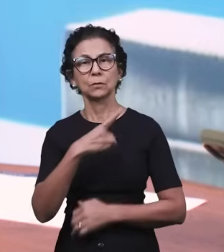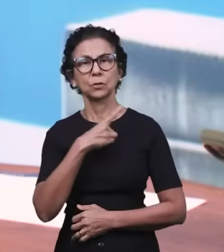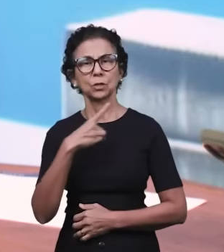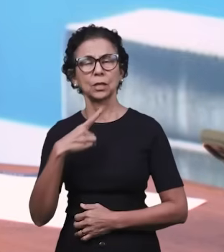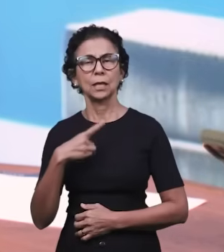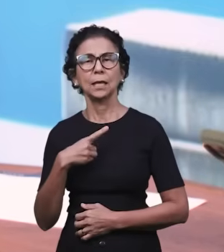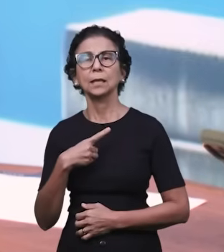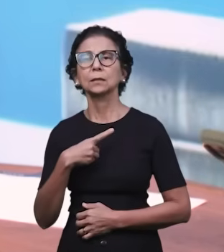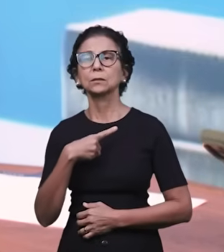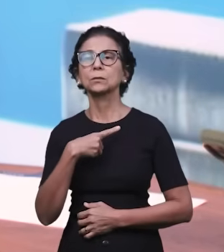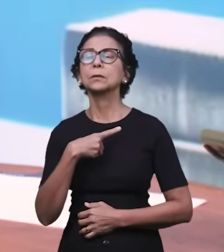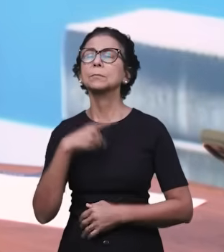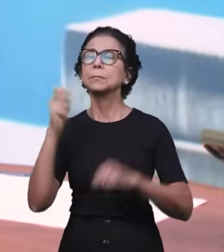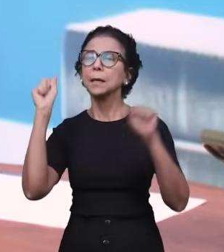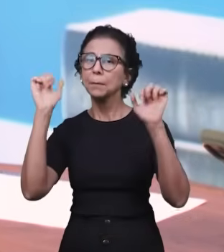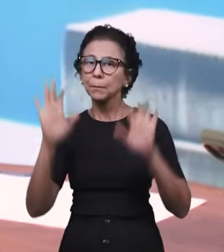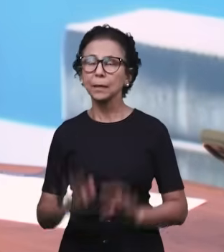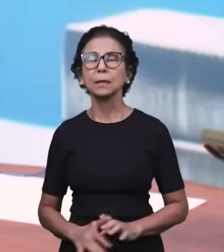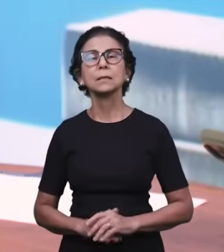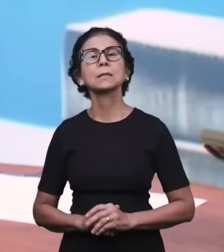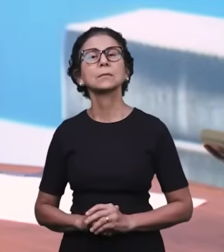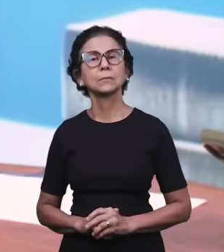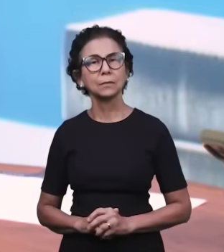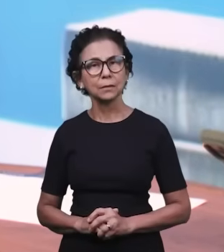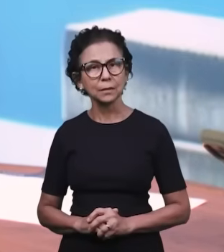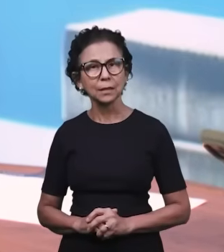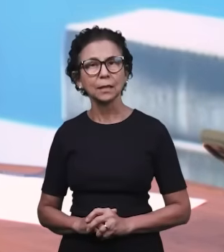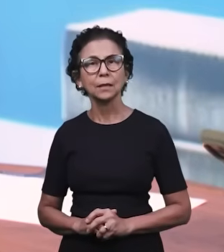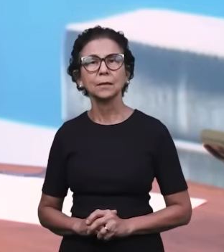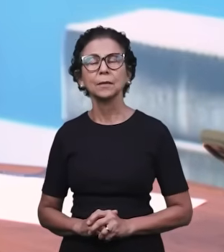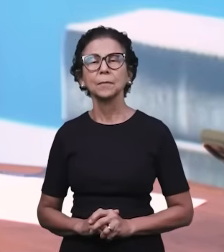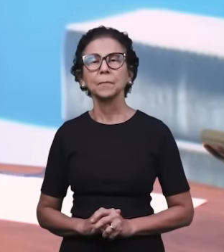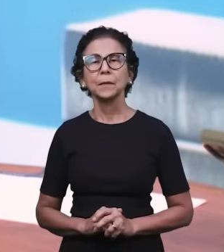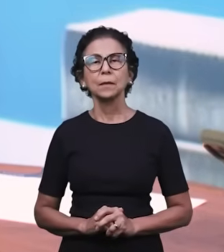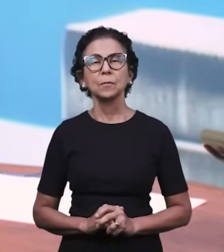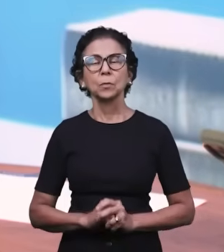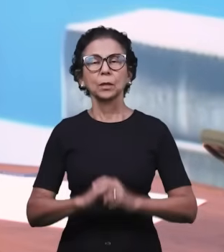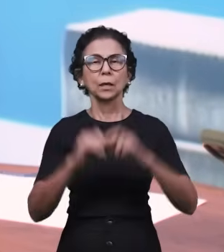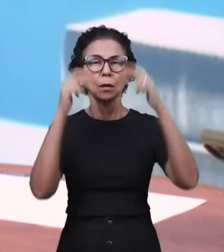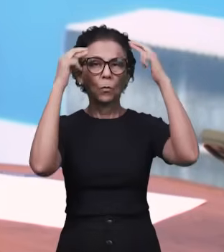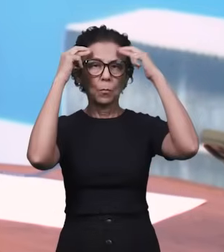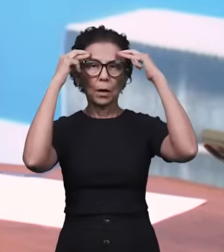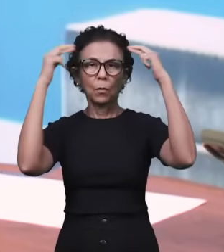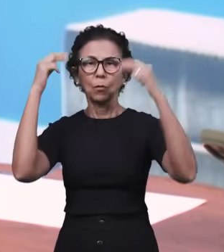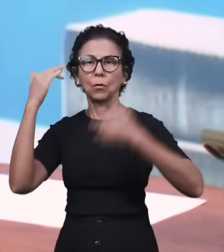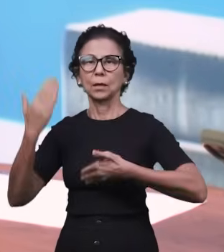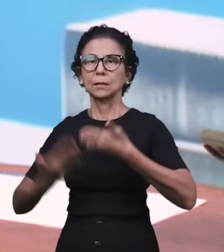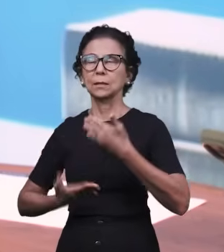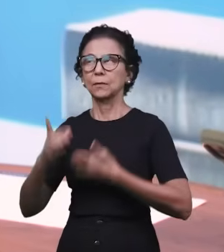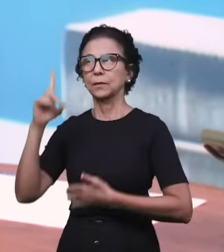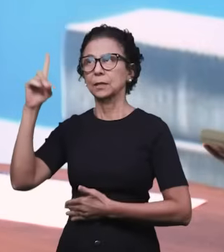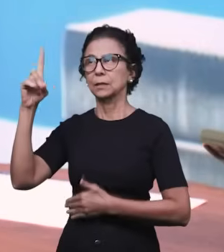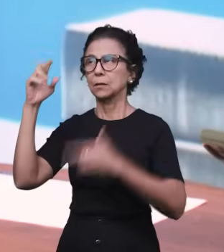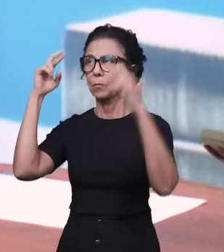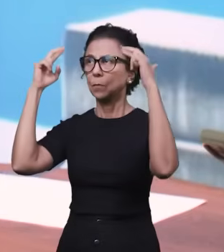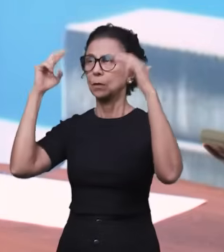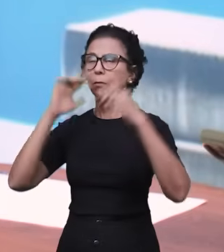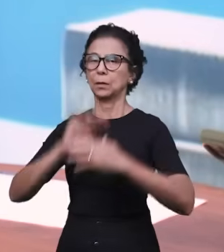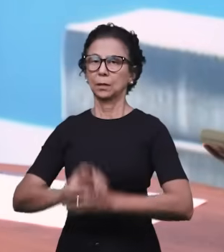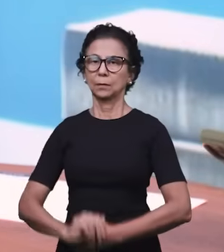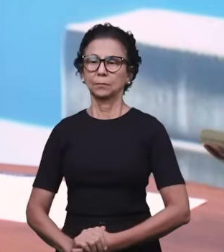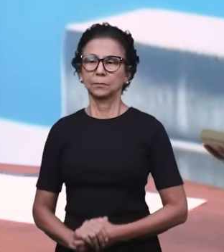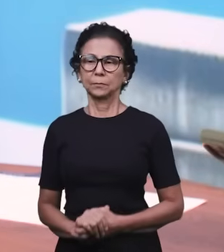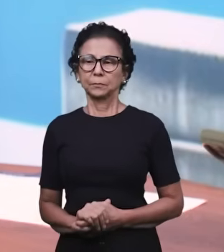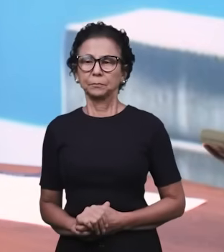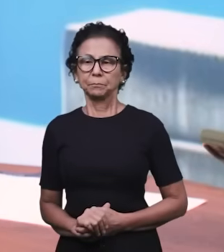honra. E o menor que seja, mas é sempre uma honra. Agora, o pastor é servir no governo. Então,